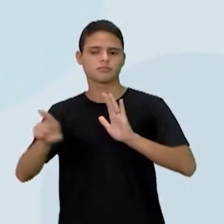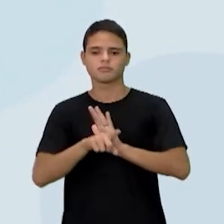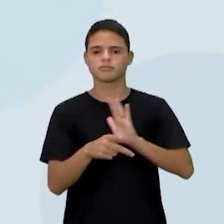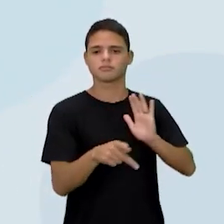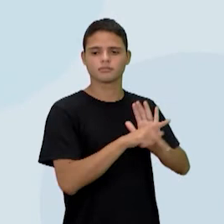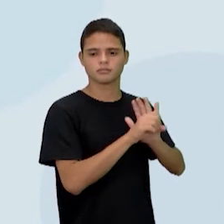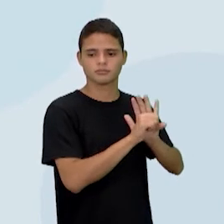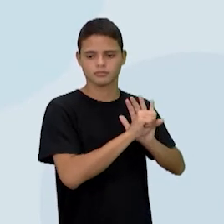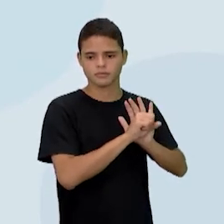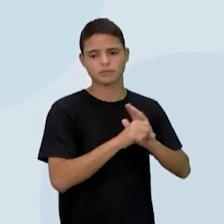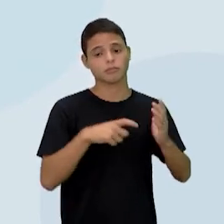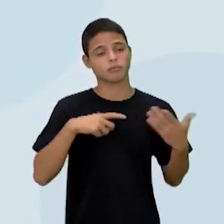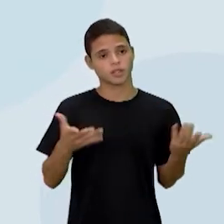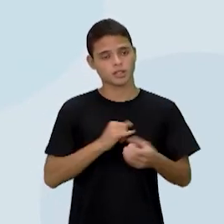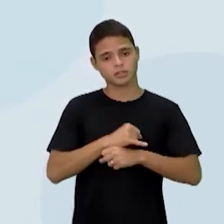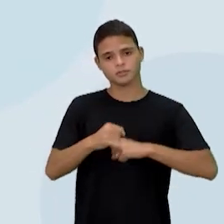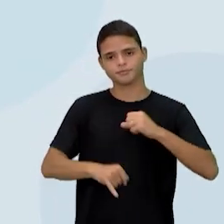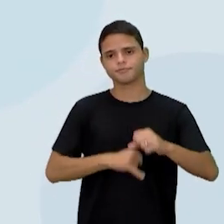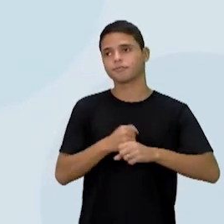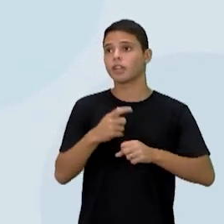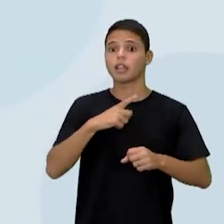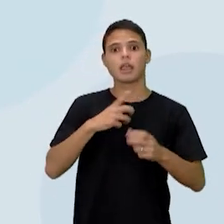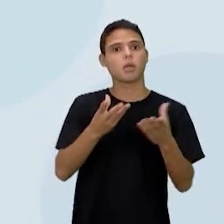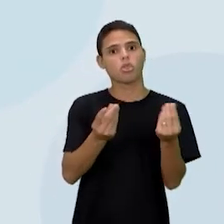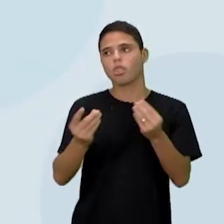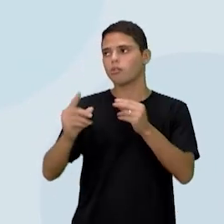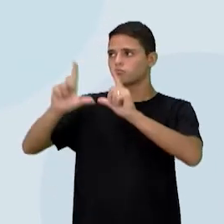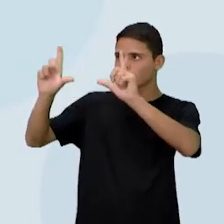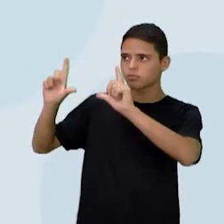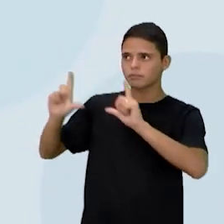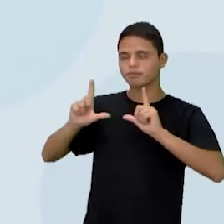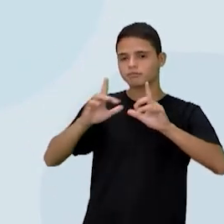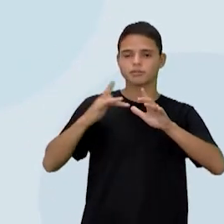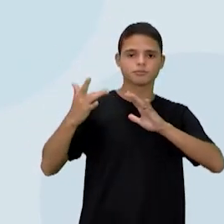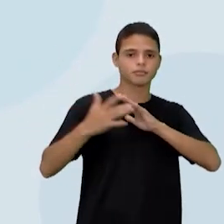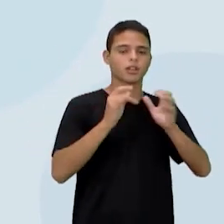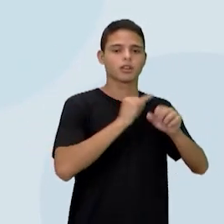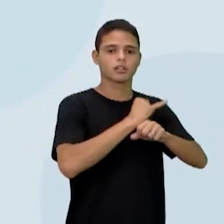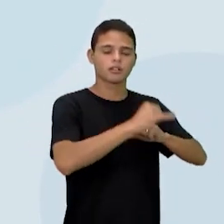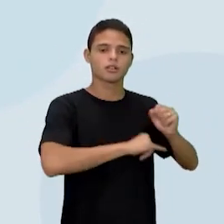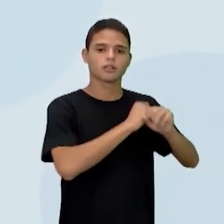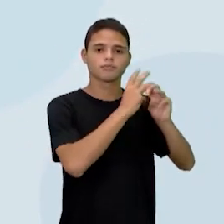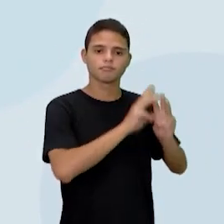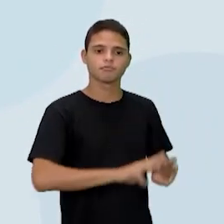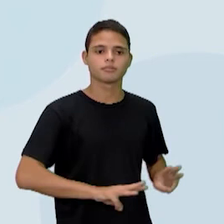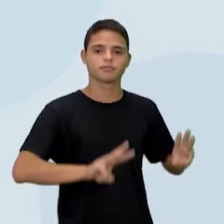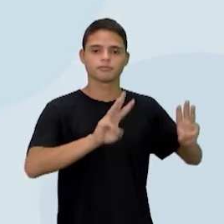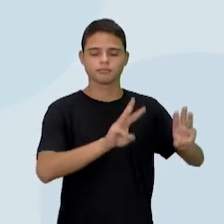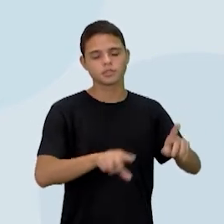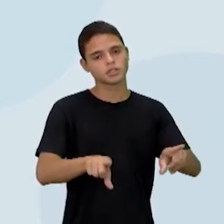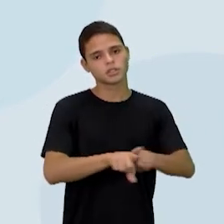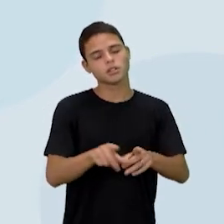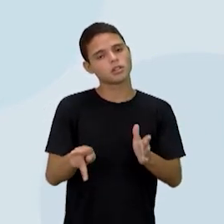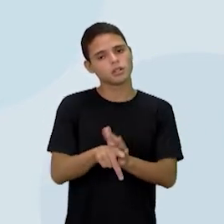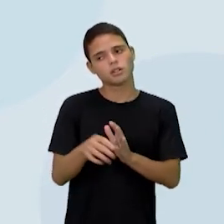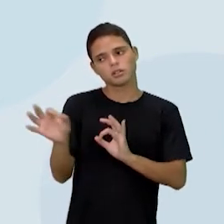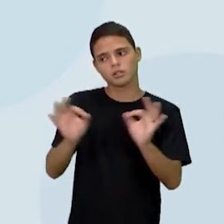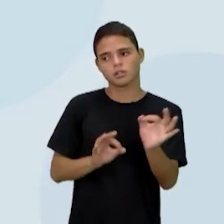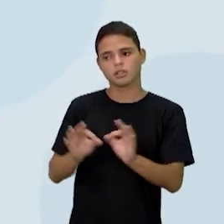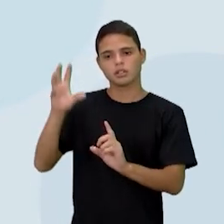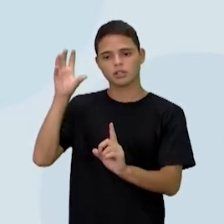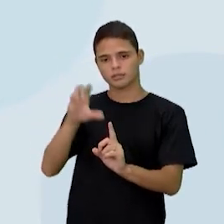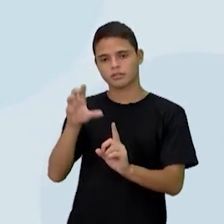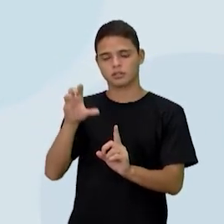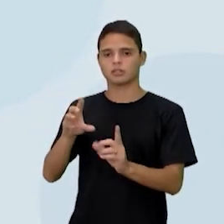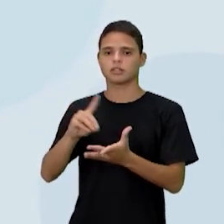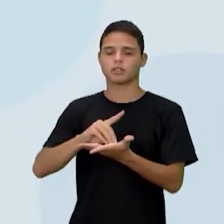dia a internet está povoada por banners em sites e redes sociais e também por public posts feitos por influenciadores digitais.